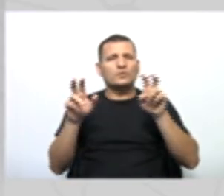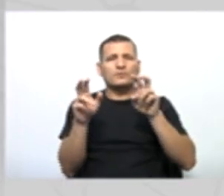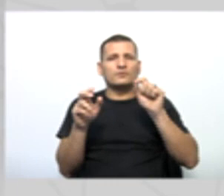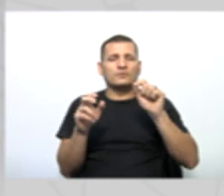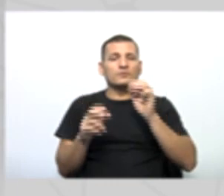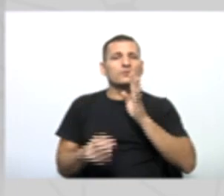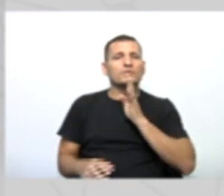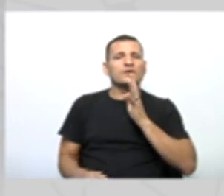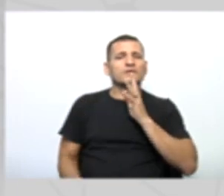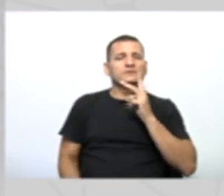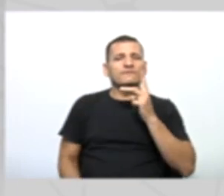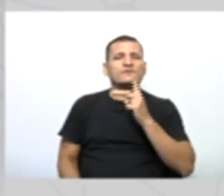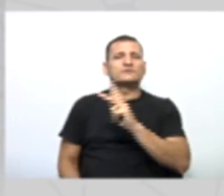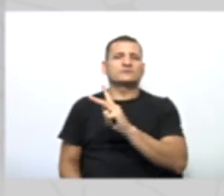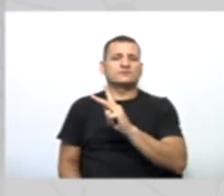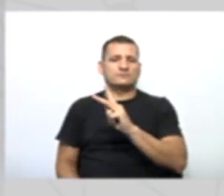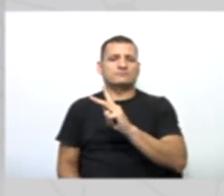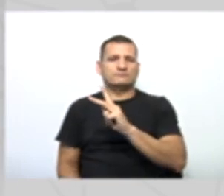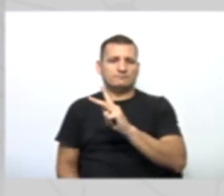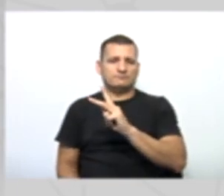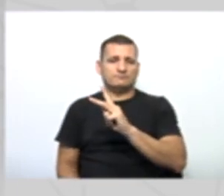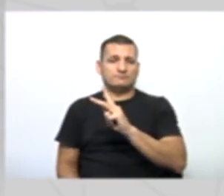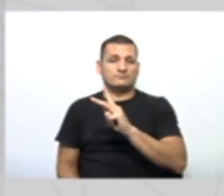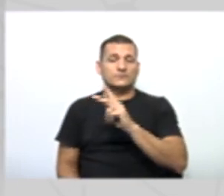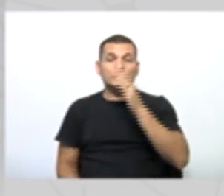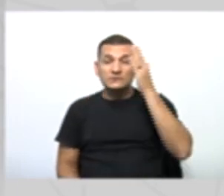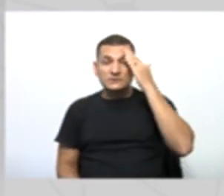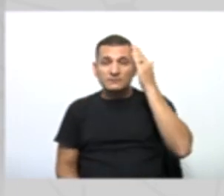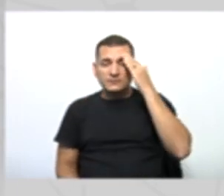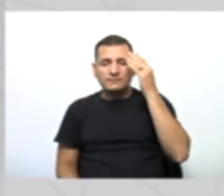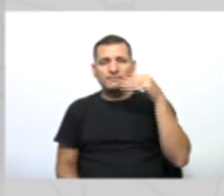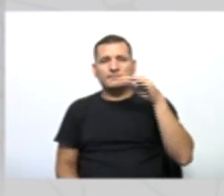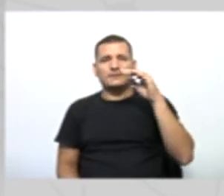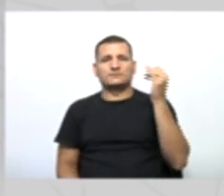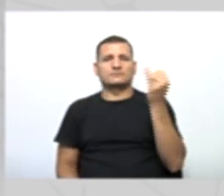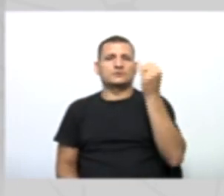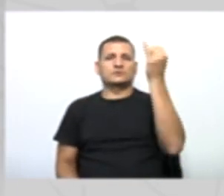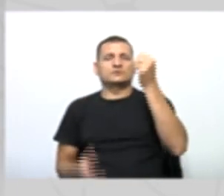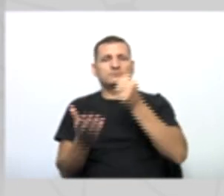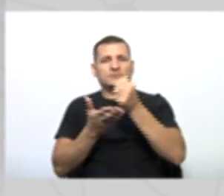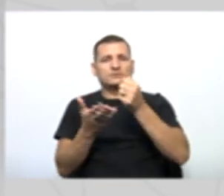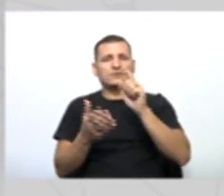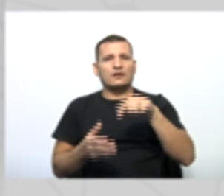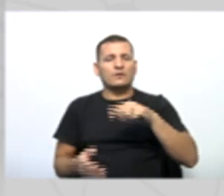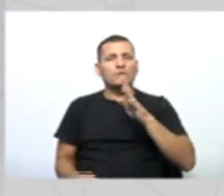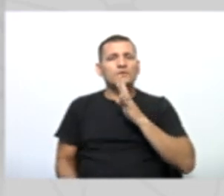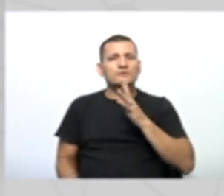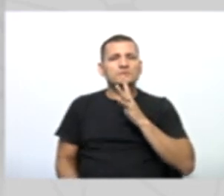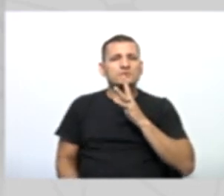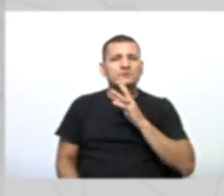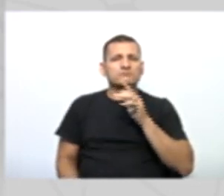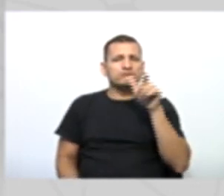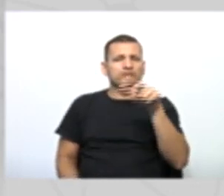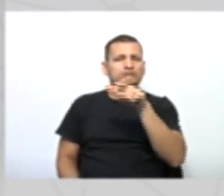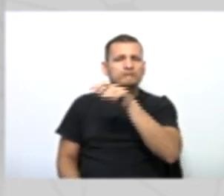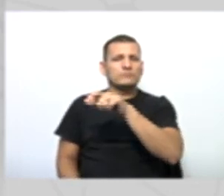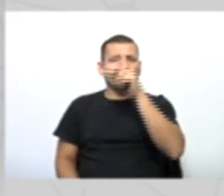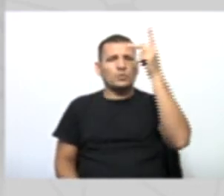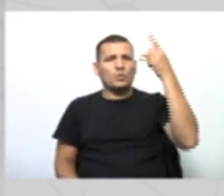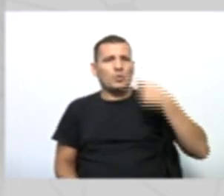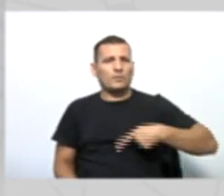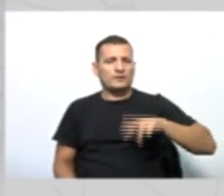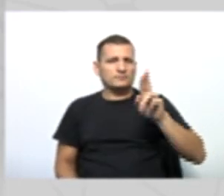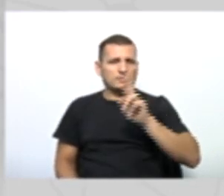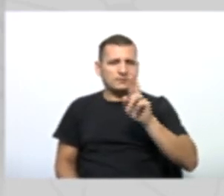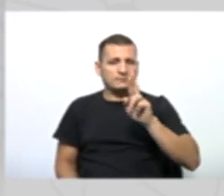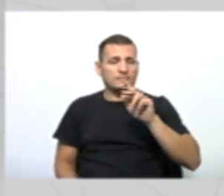O saber fundamental é conhecer o homem, conhecer quem é este homem. E esse saber é um